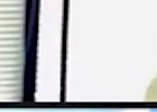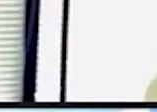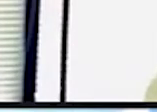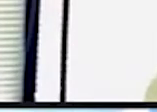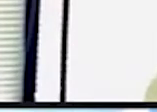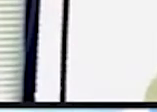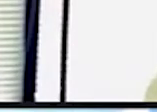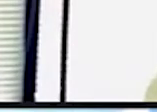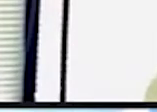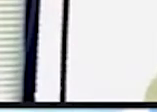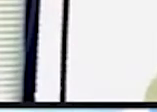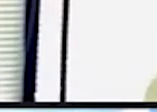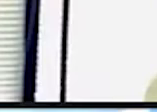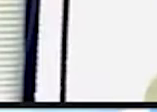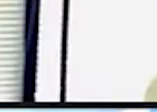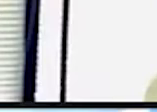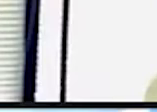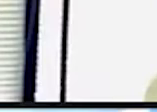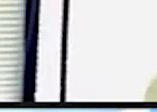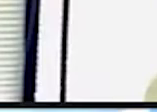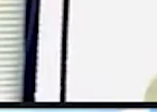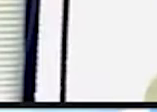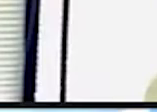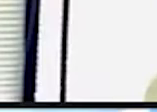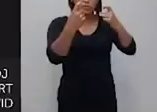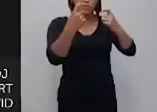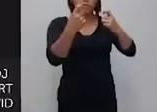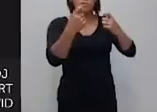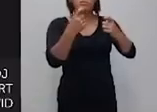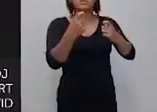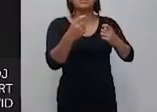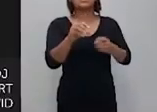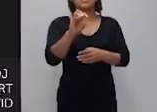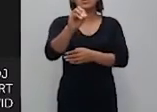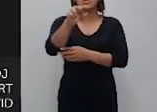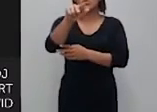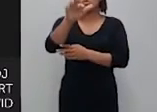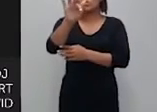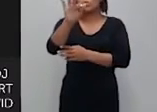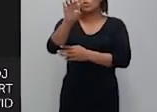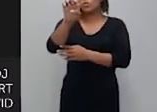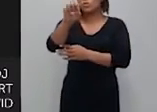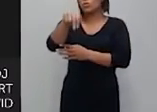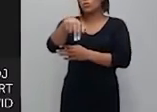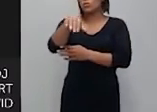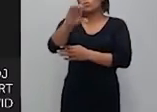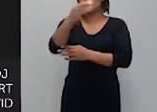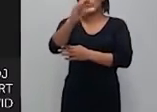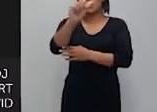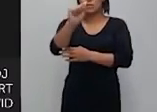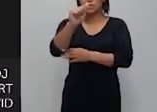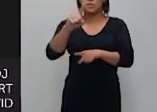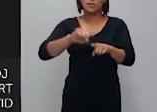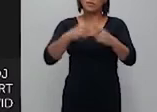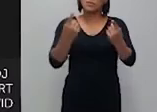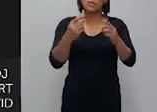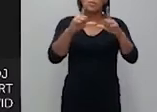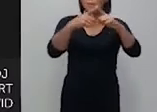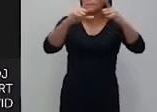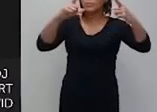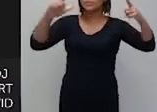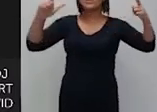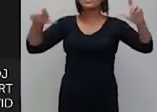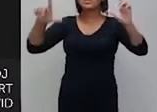multidão, de pessoa famosa ou ocupante de cargo público, o STJ tem dado decisões em que admite o consentimento